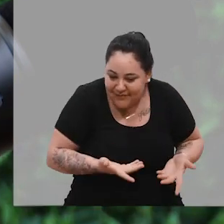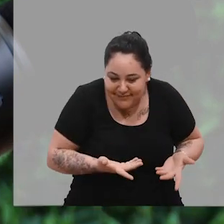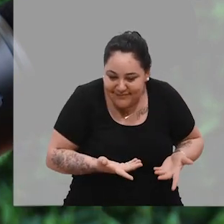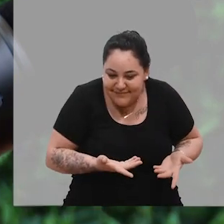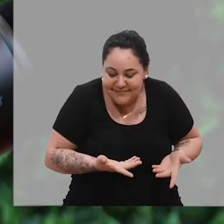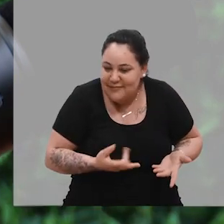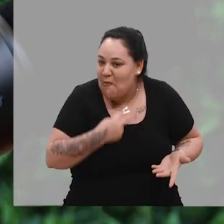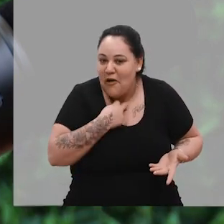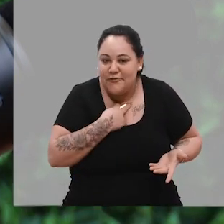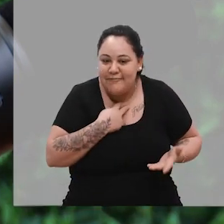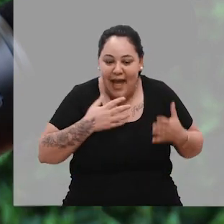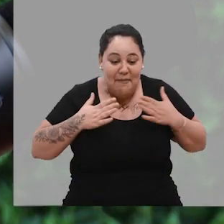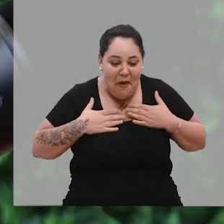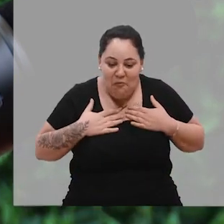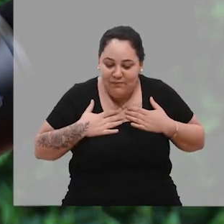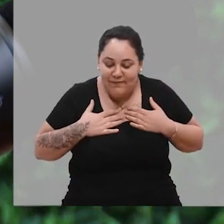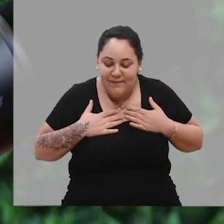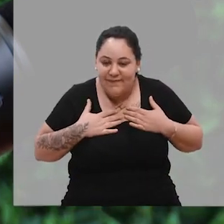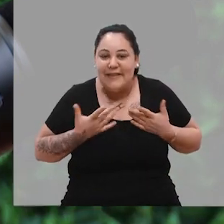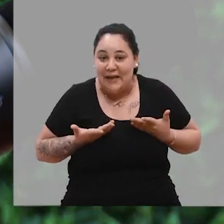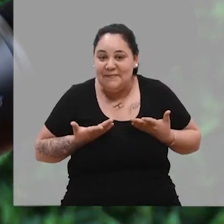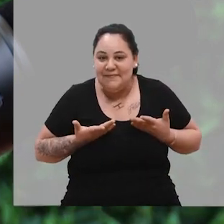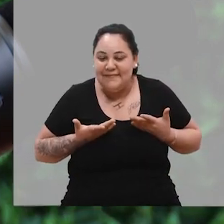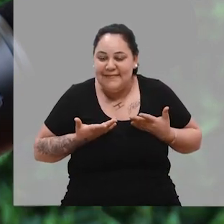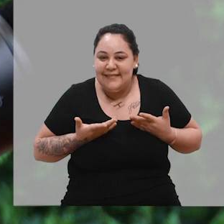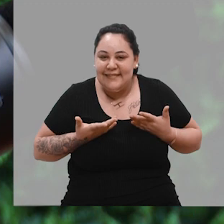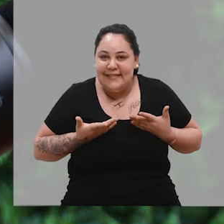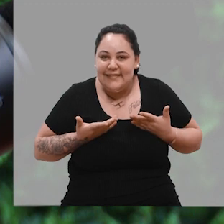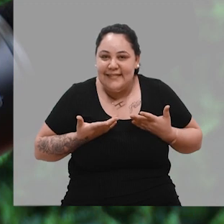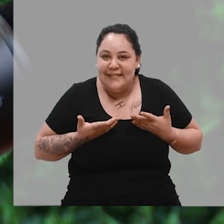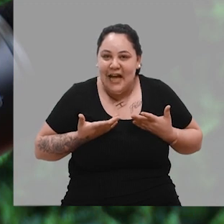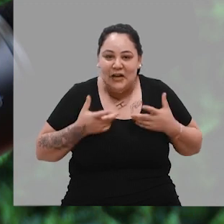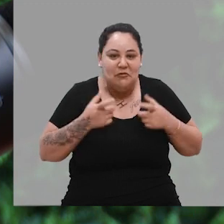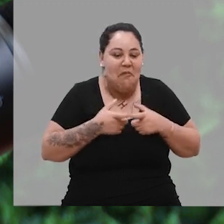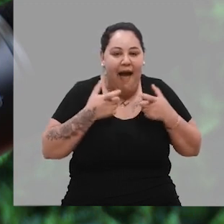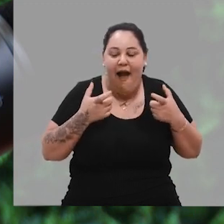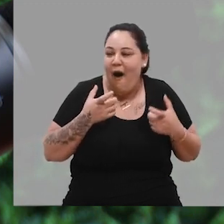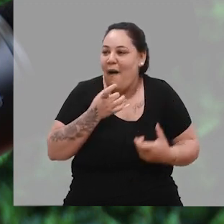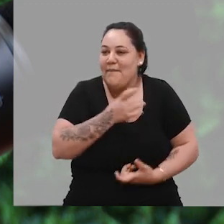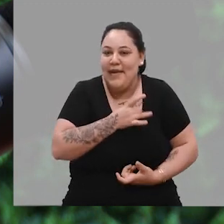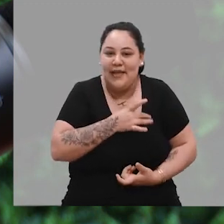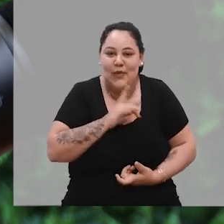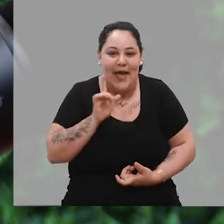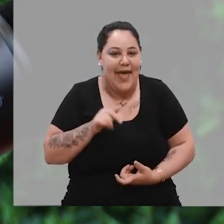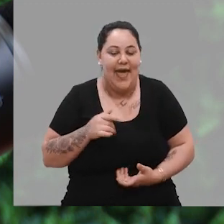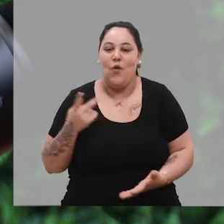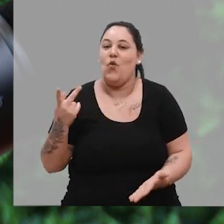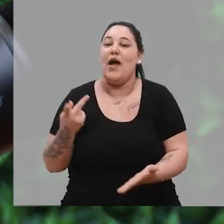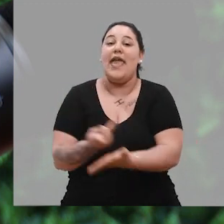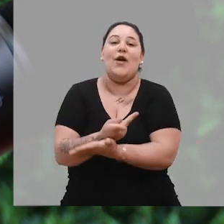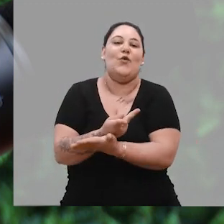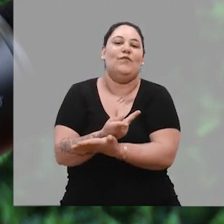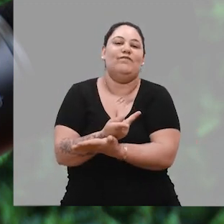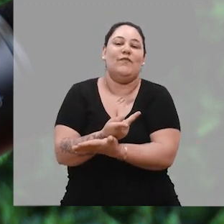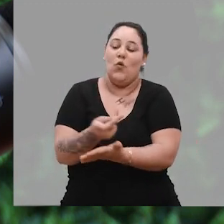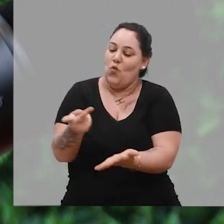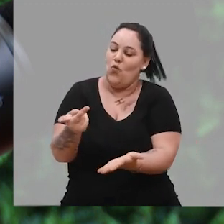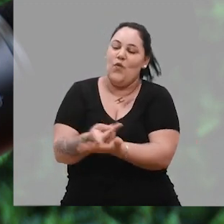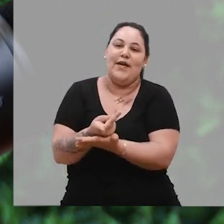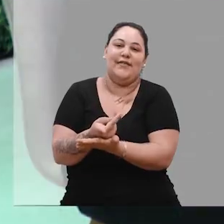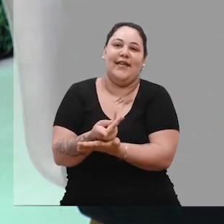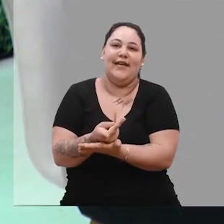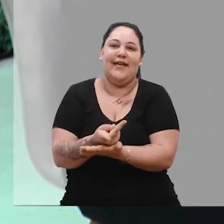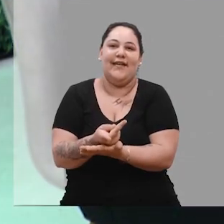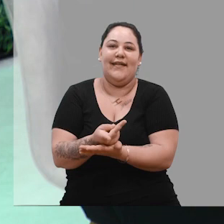outra pessoa porque é meu, né? O maior medo delas é o do errar. De errar, de